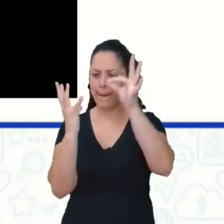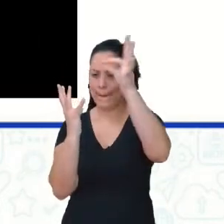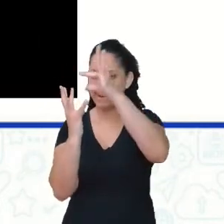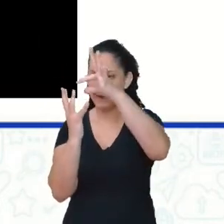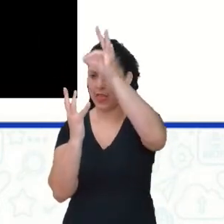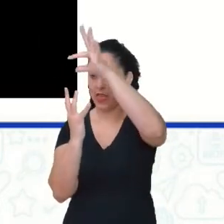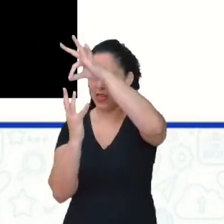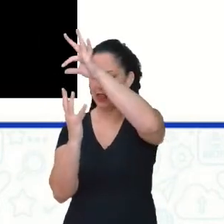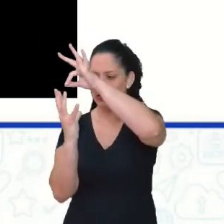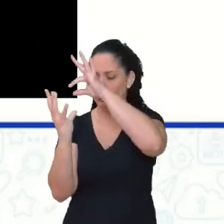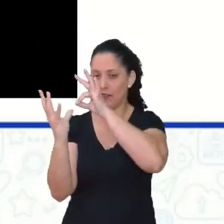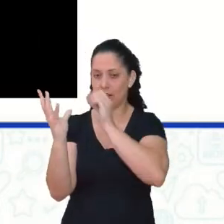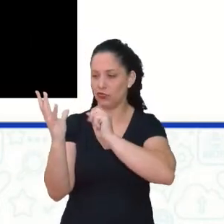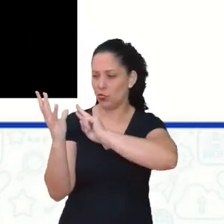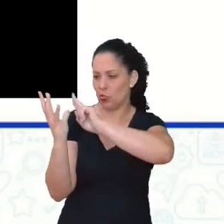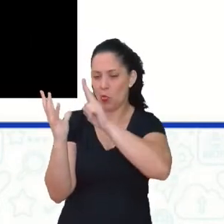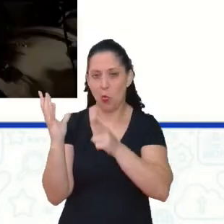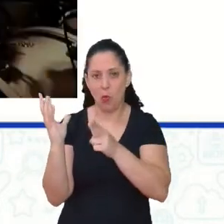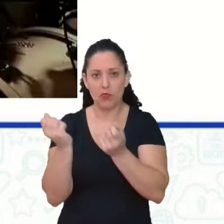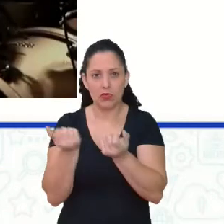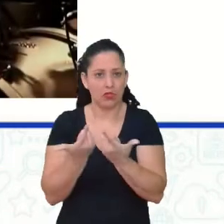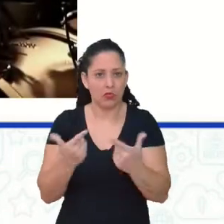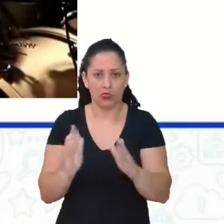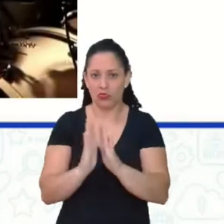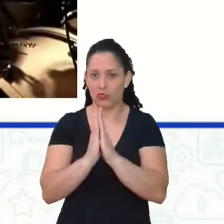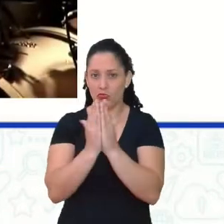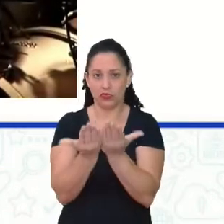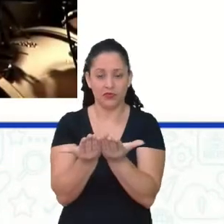Seu nome não está nos livros.